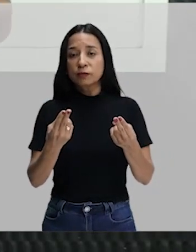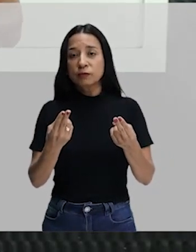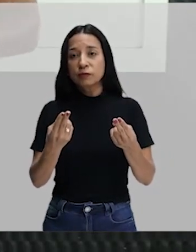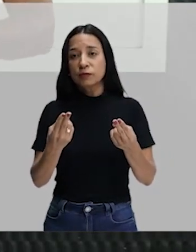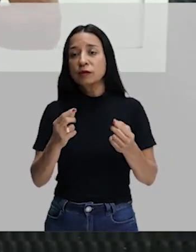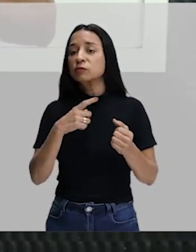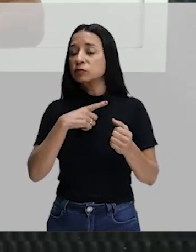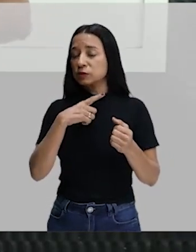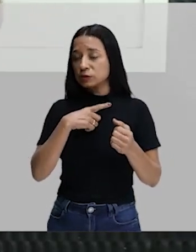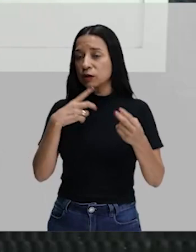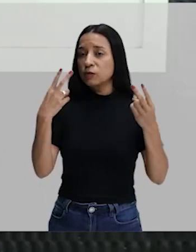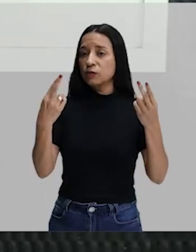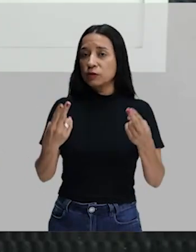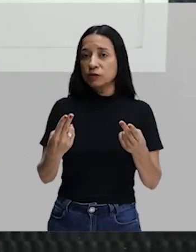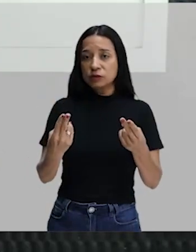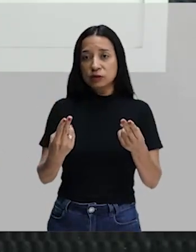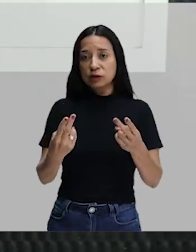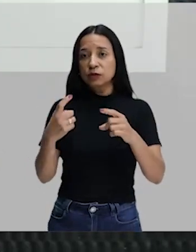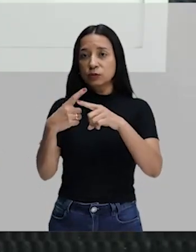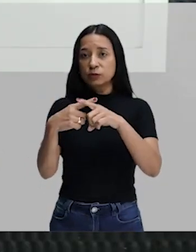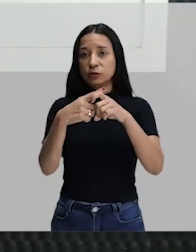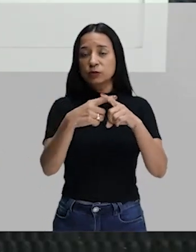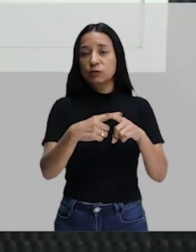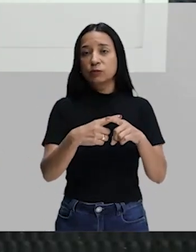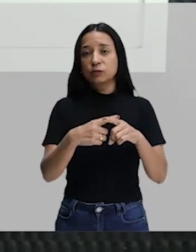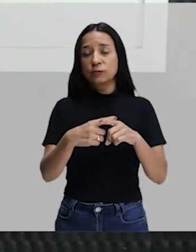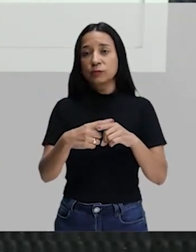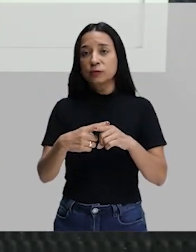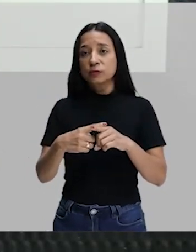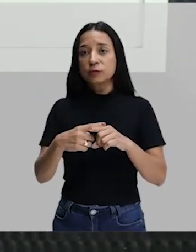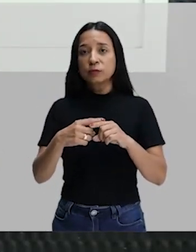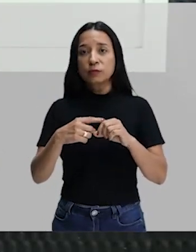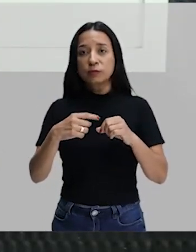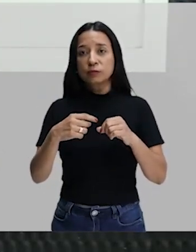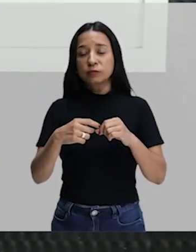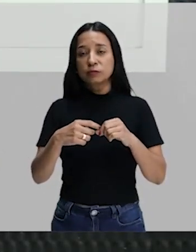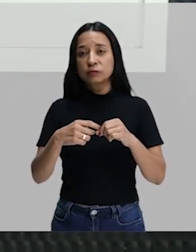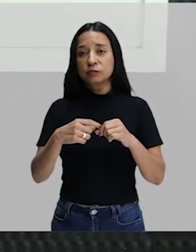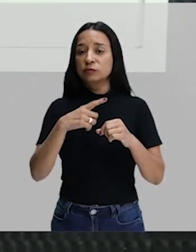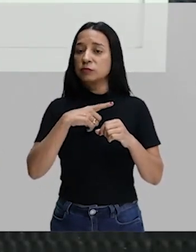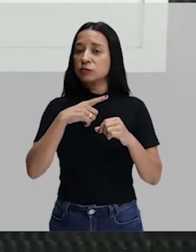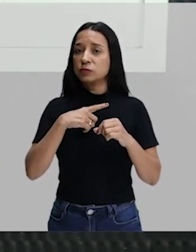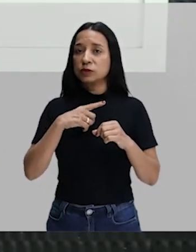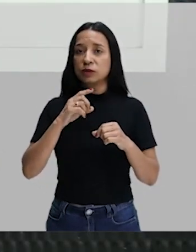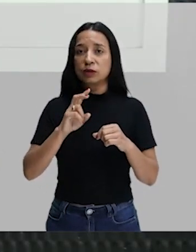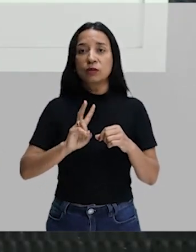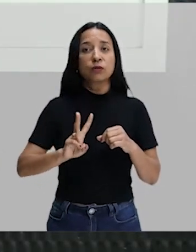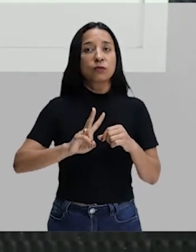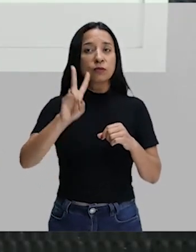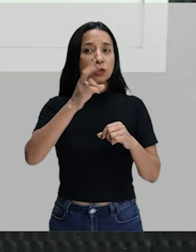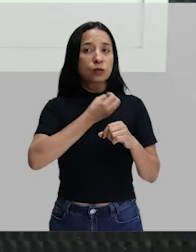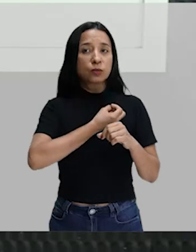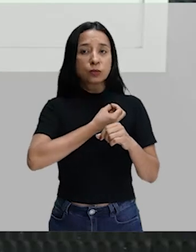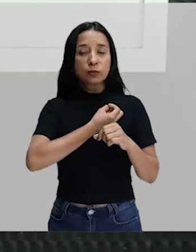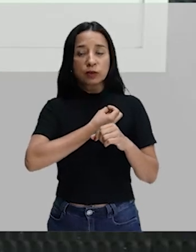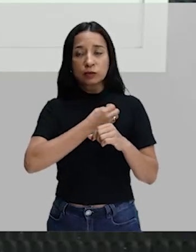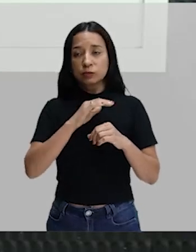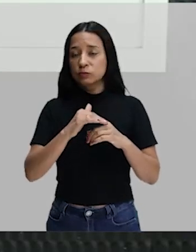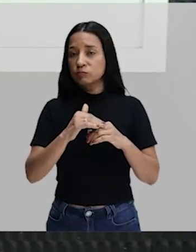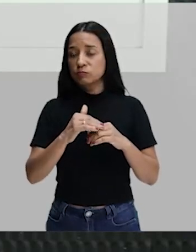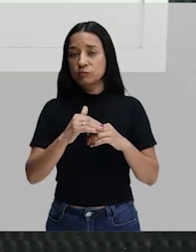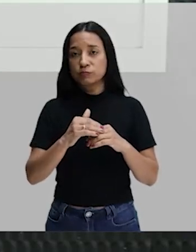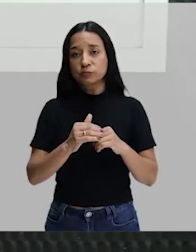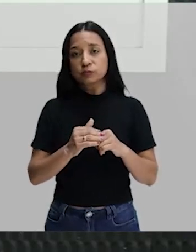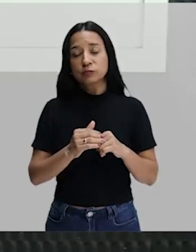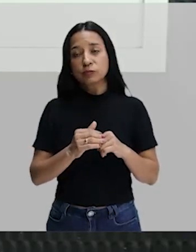para que haja uma identidade de polinômios, eles possuem o mesmo valor numérico para todo A. Então,